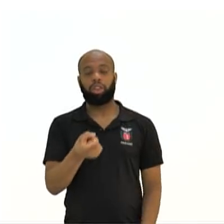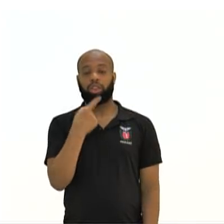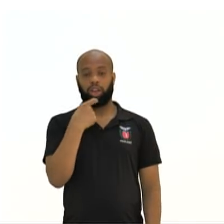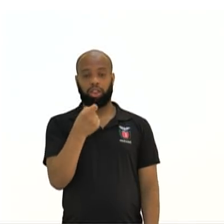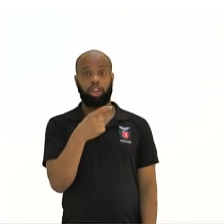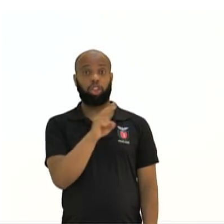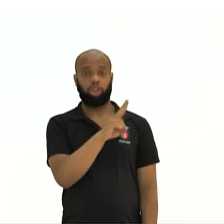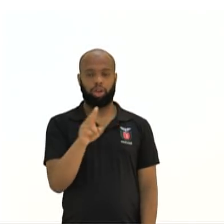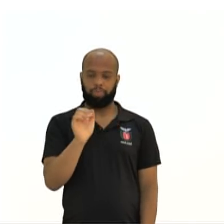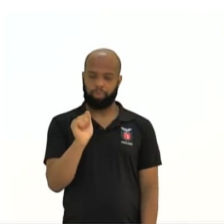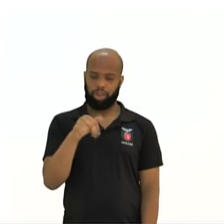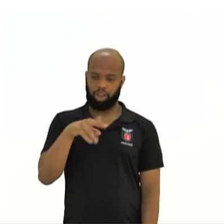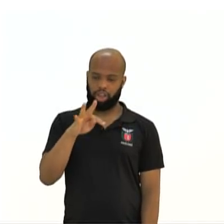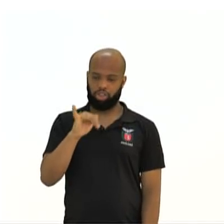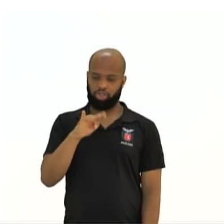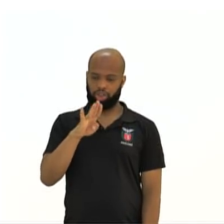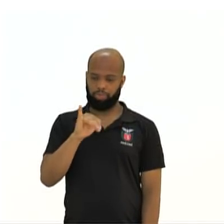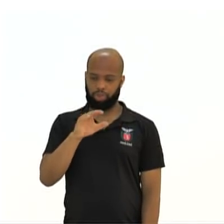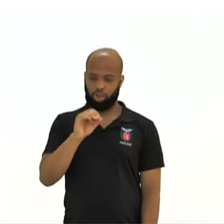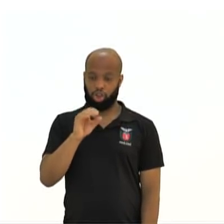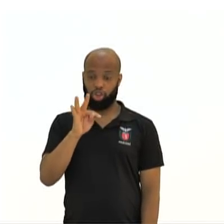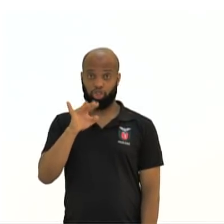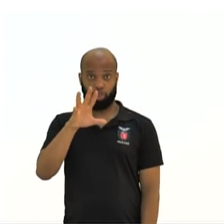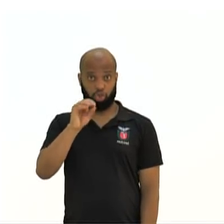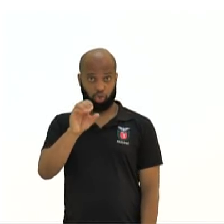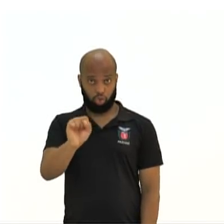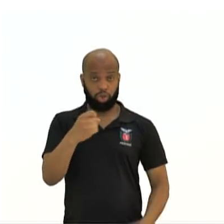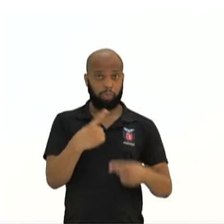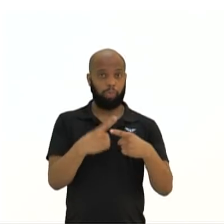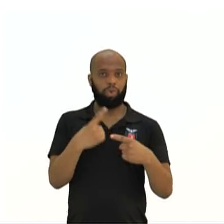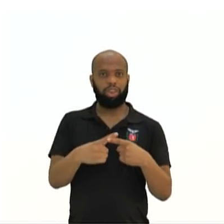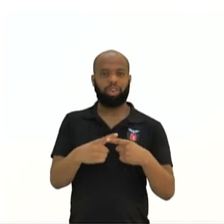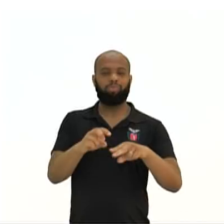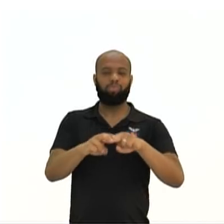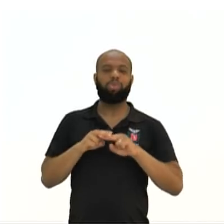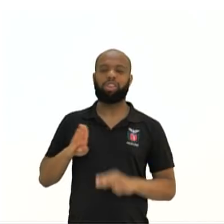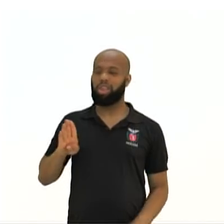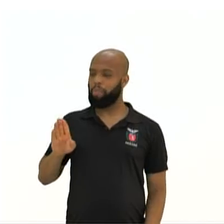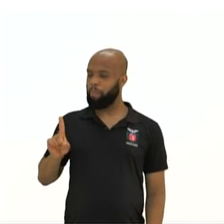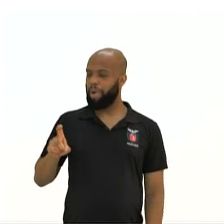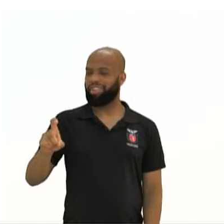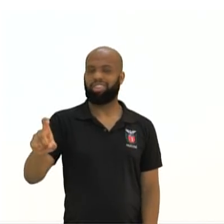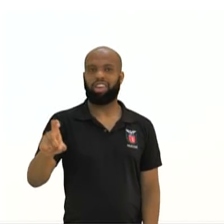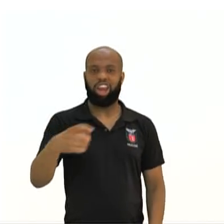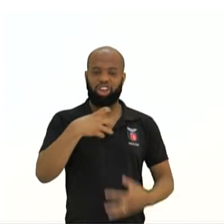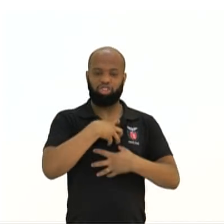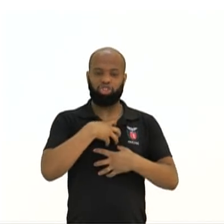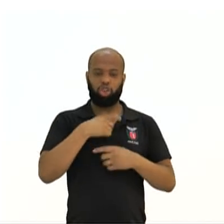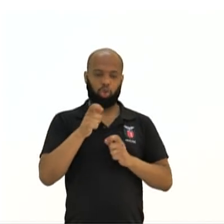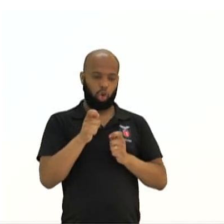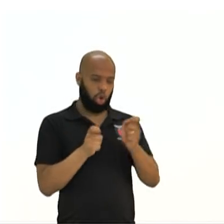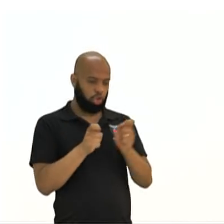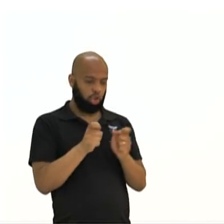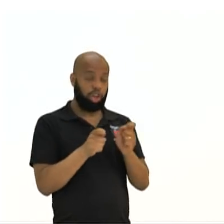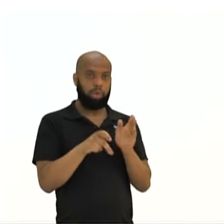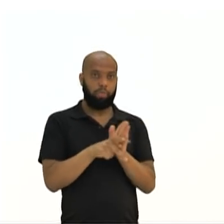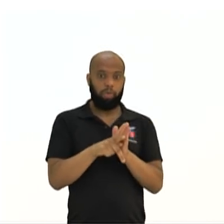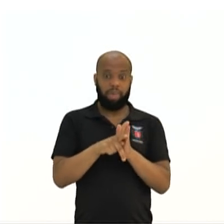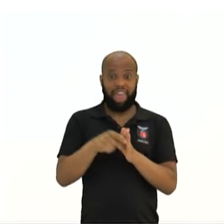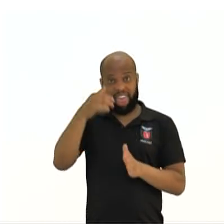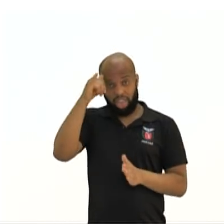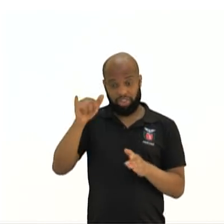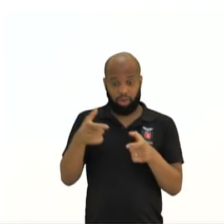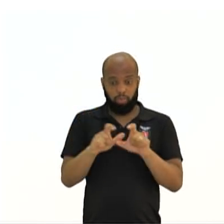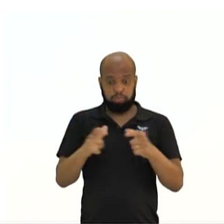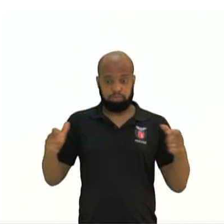antibióticos. Por quê? Então, como são doenças bacterianas, O controle populacional dessas